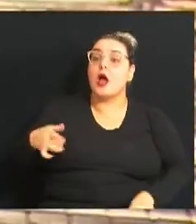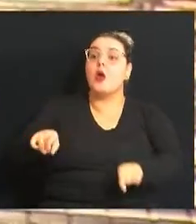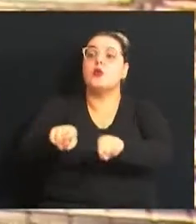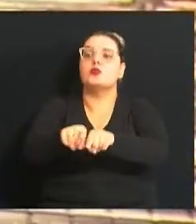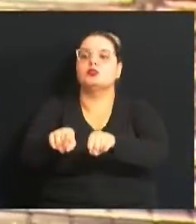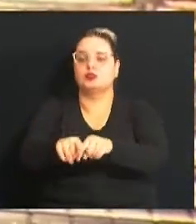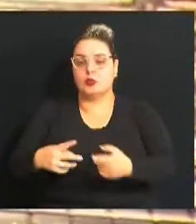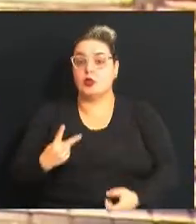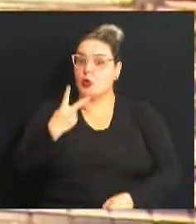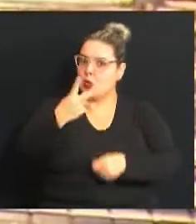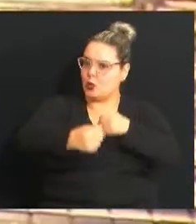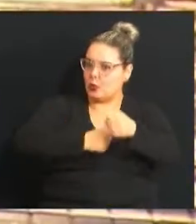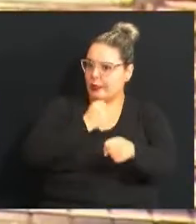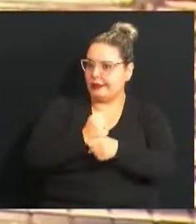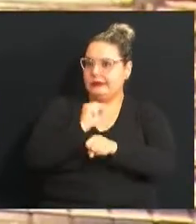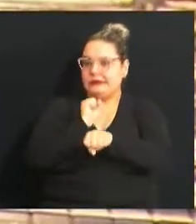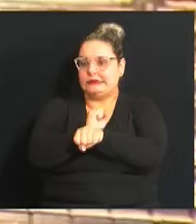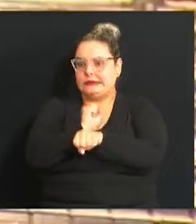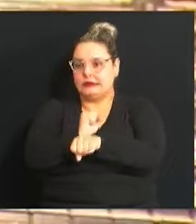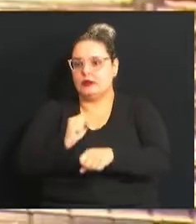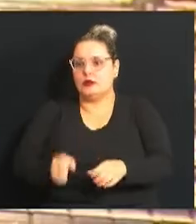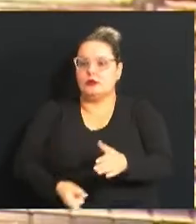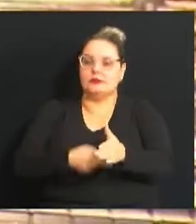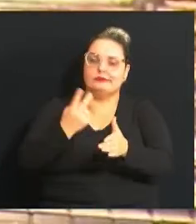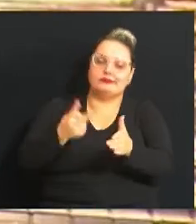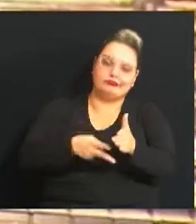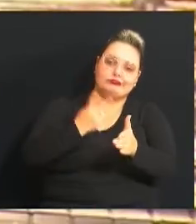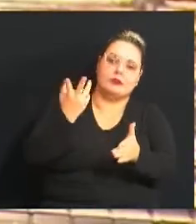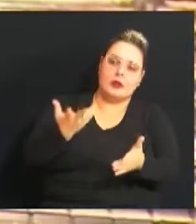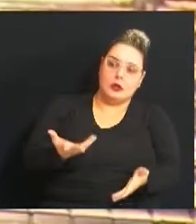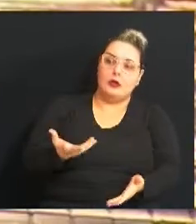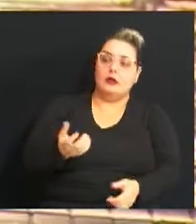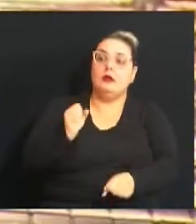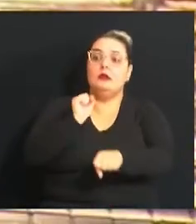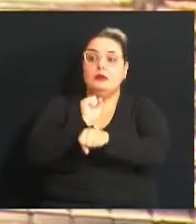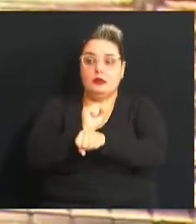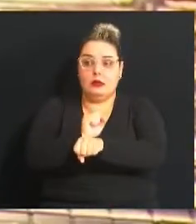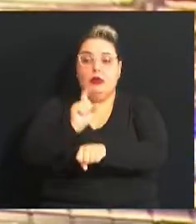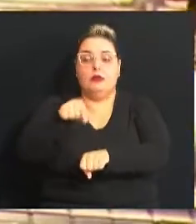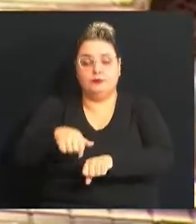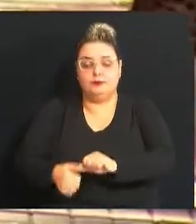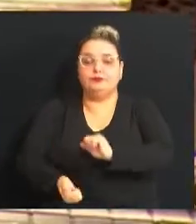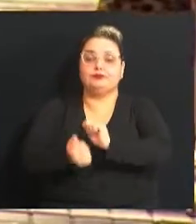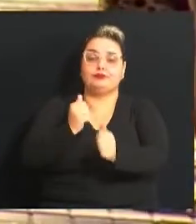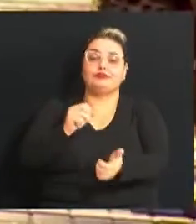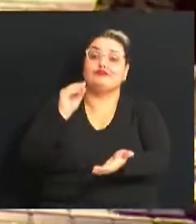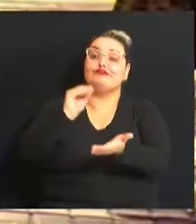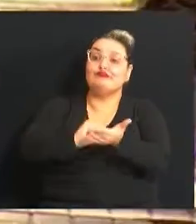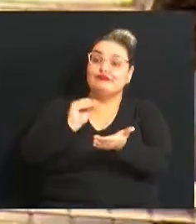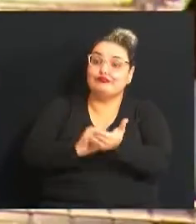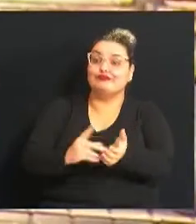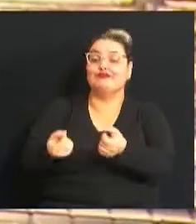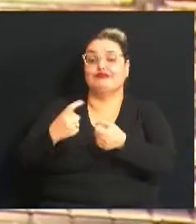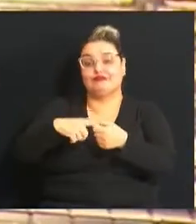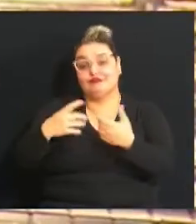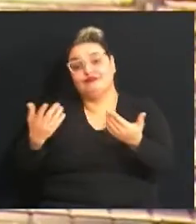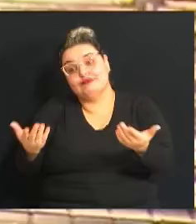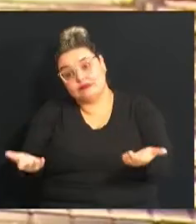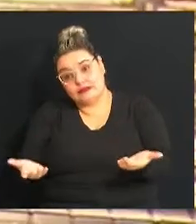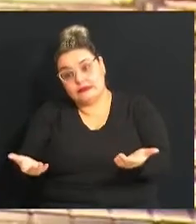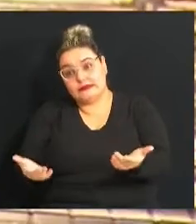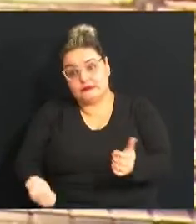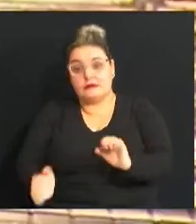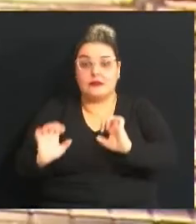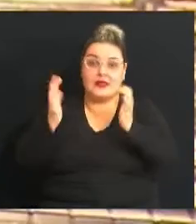anos parado, né, foi um dos primeiros eventos a ser parado, é o esportivo, e foi um dos últimos a voltar, mesmo porque evento esportivo tem